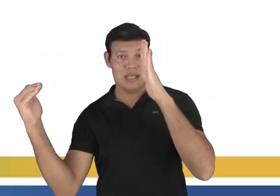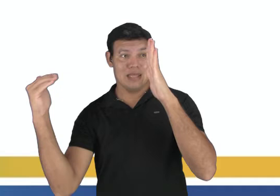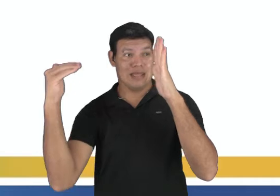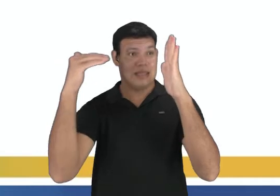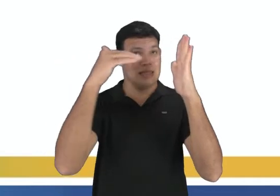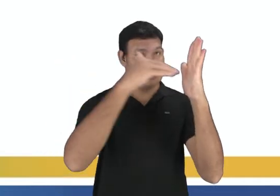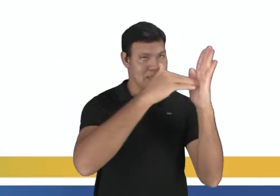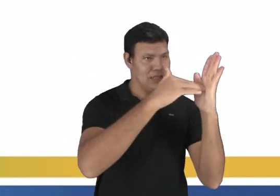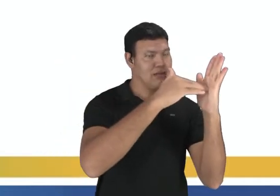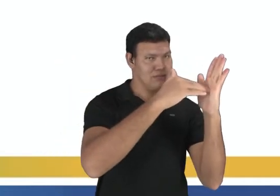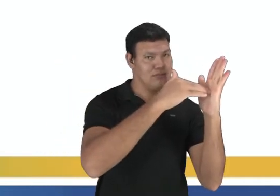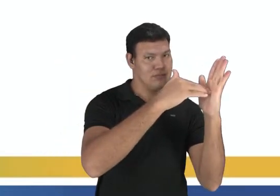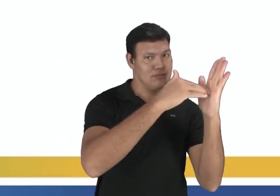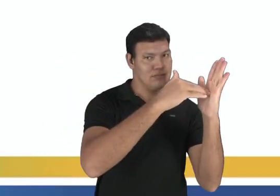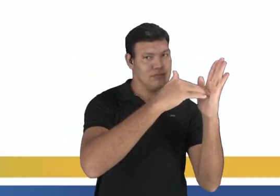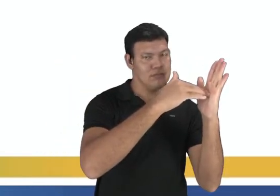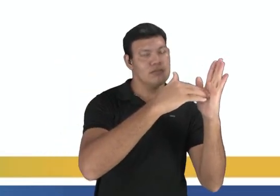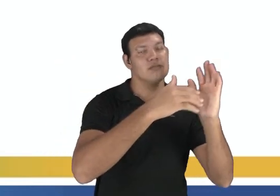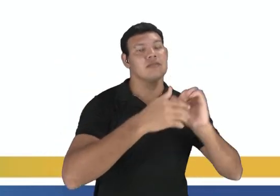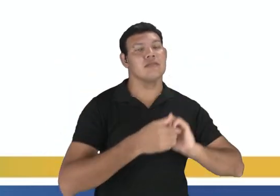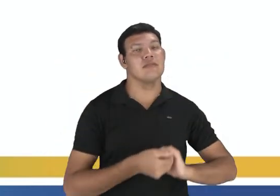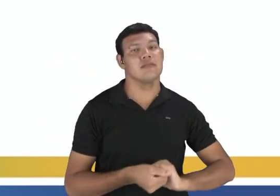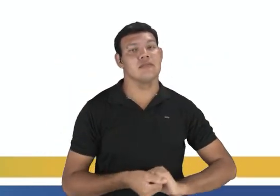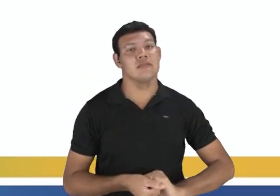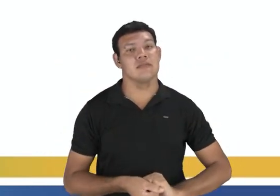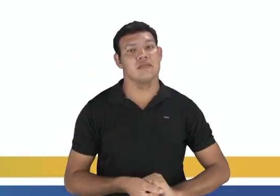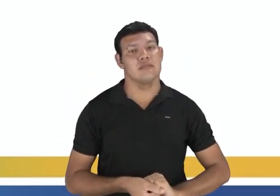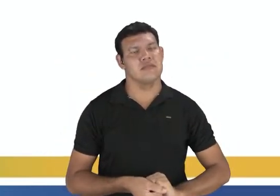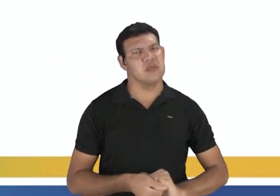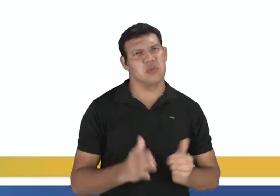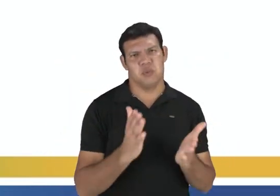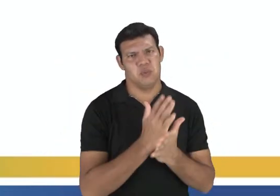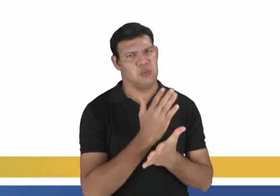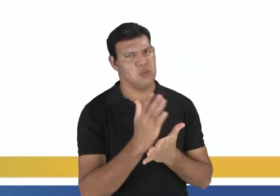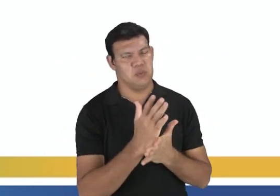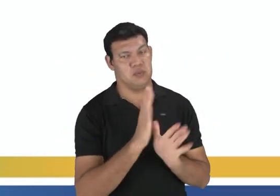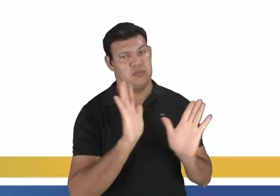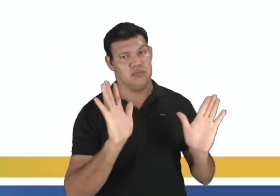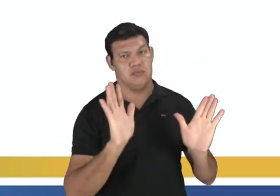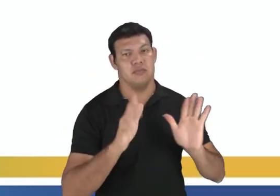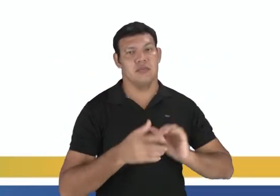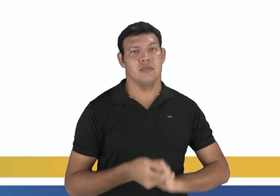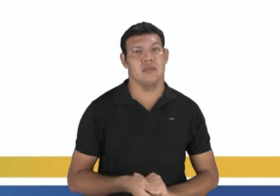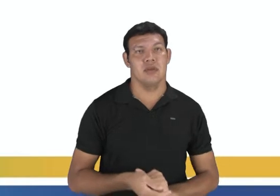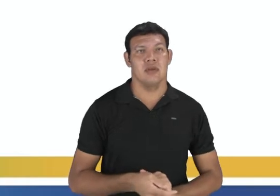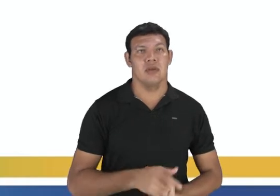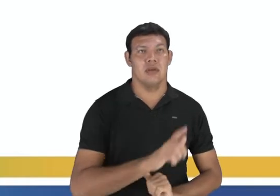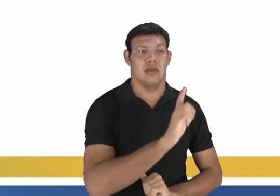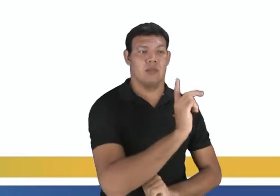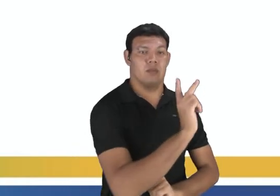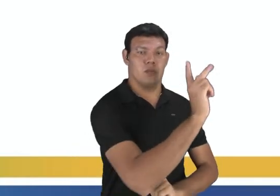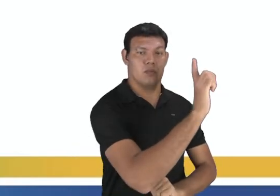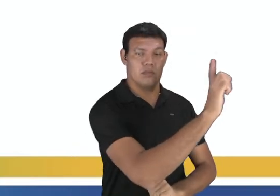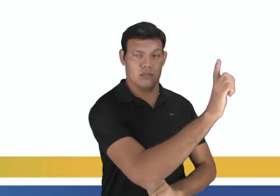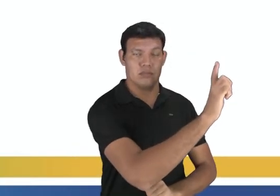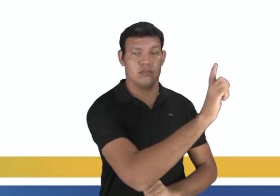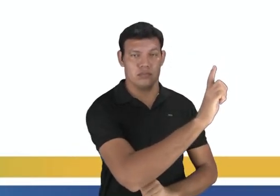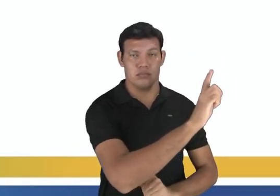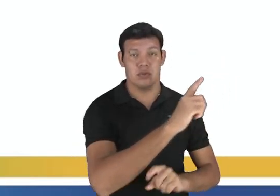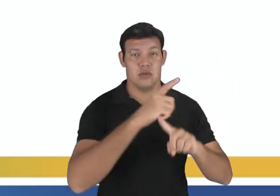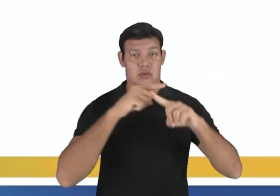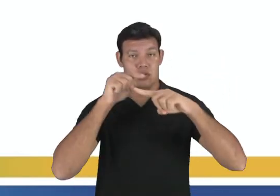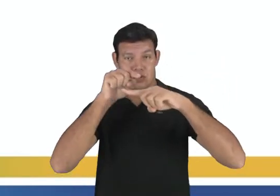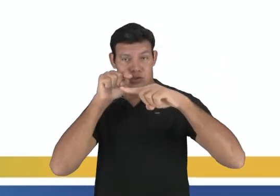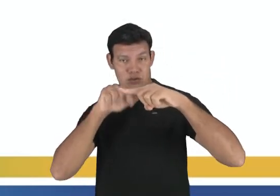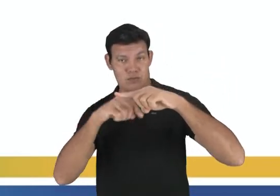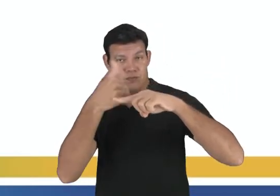qualquer unidade dessas apresentada de capacidade ou até mesmo para chegar em quilolitro, basta você